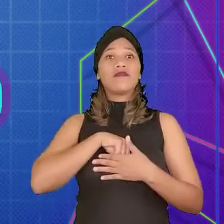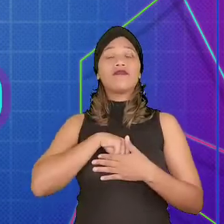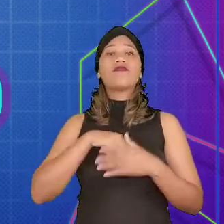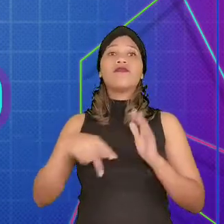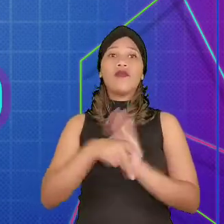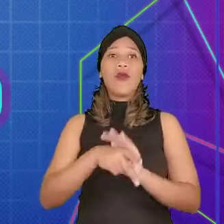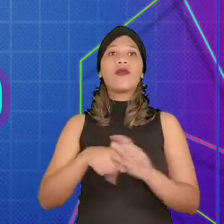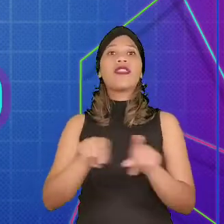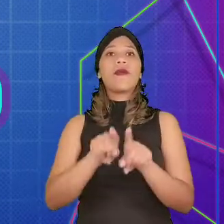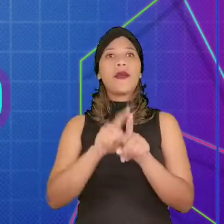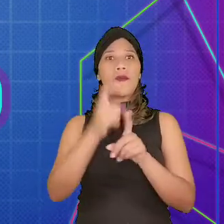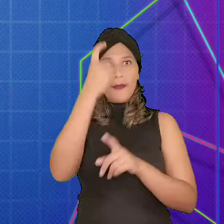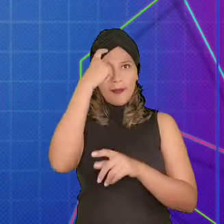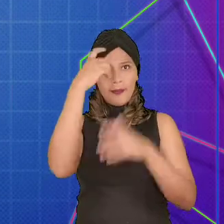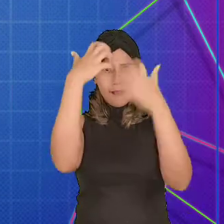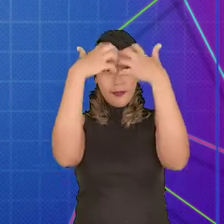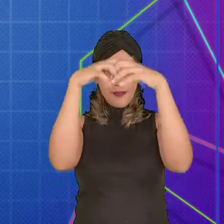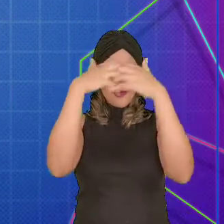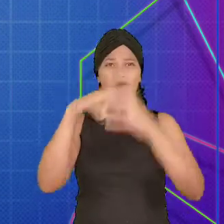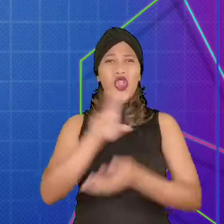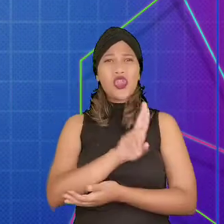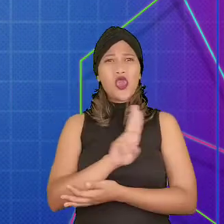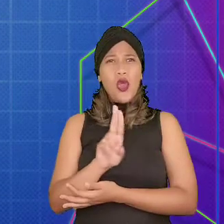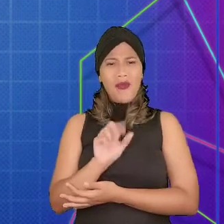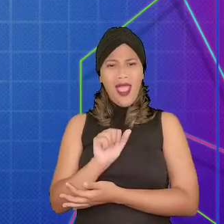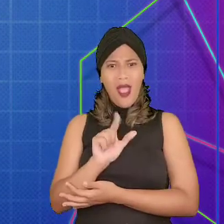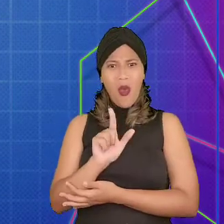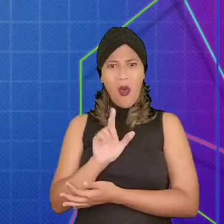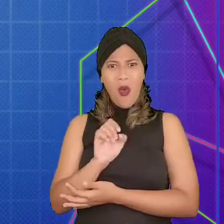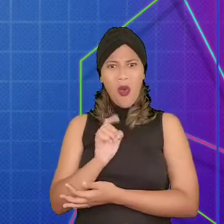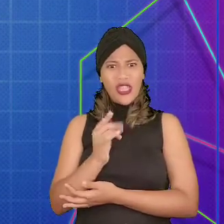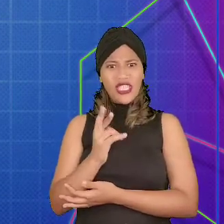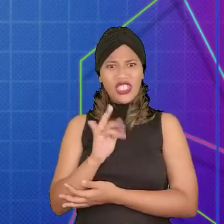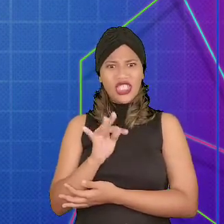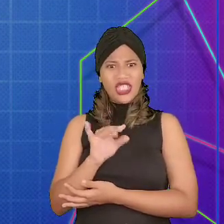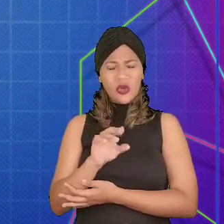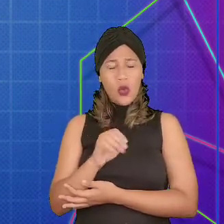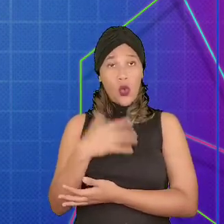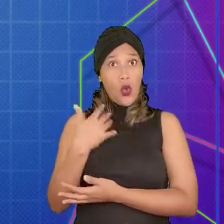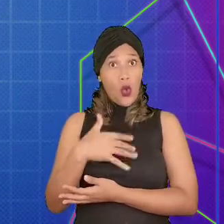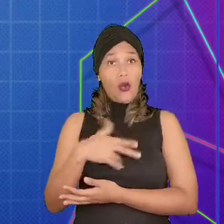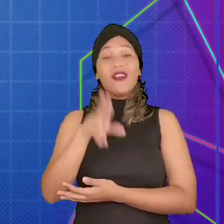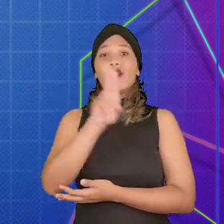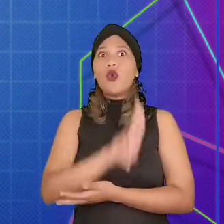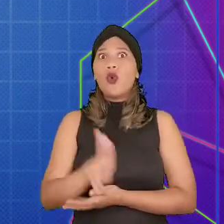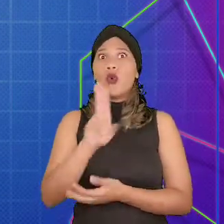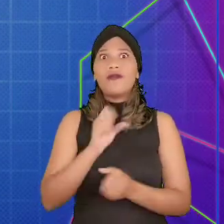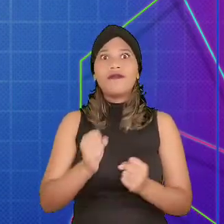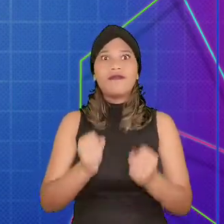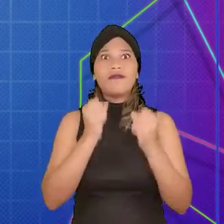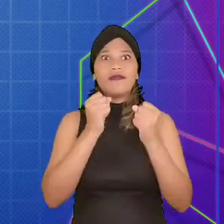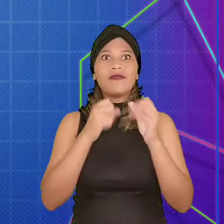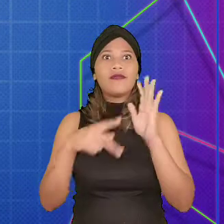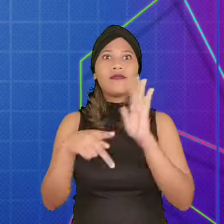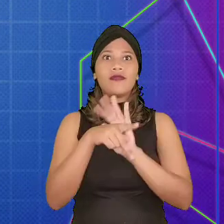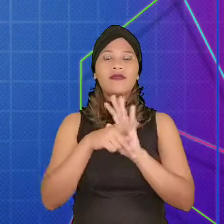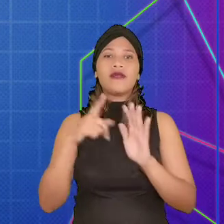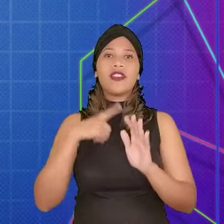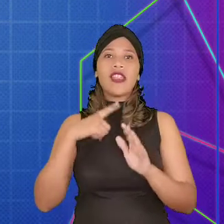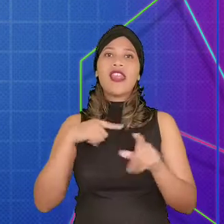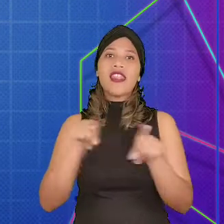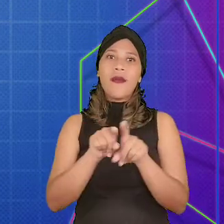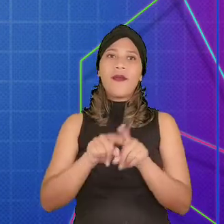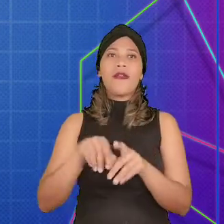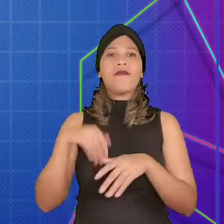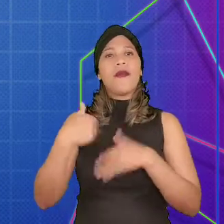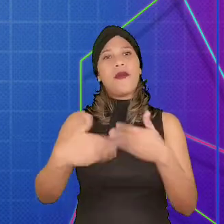pensamento algorítmico, mesmo que tenha esse nome tão amedrontador, é uma coisa que nós utilizamos muito para resolver situações e